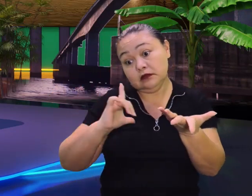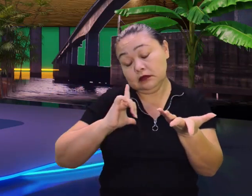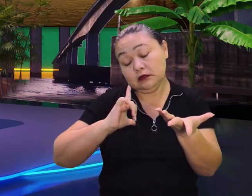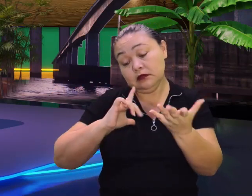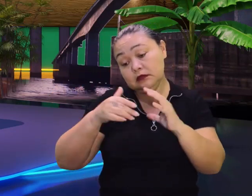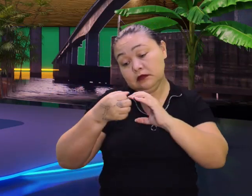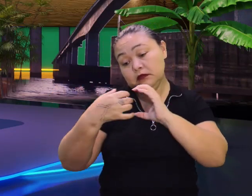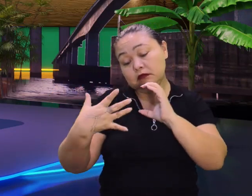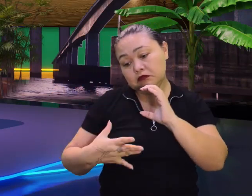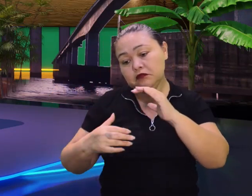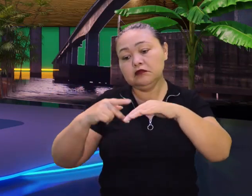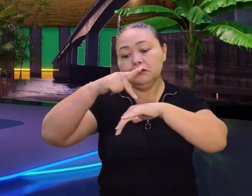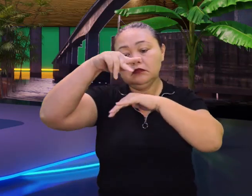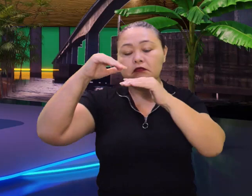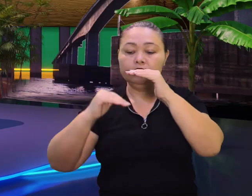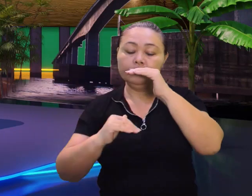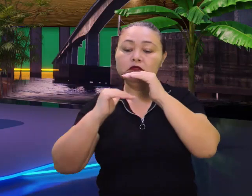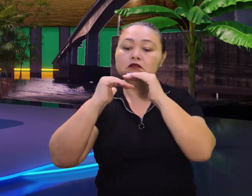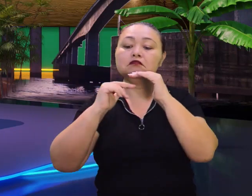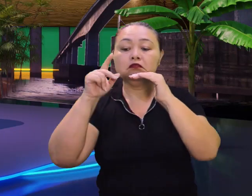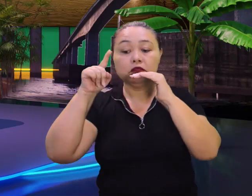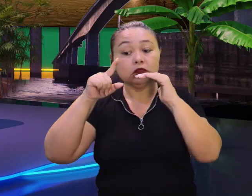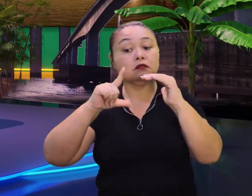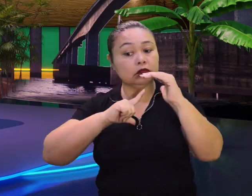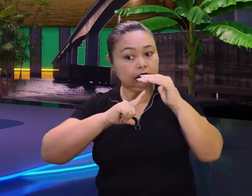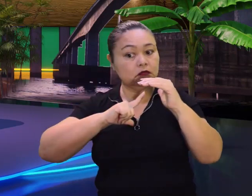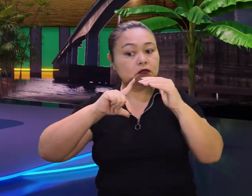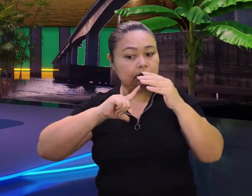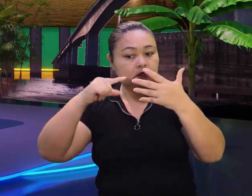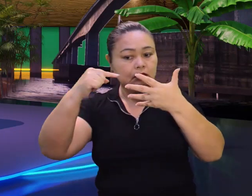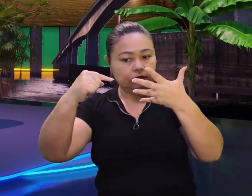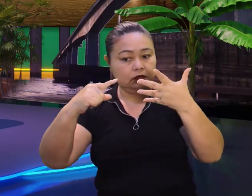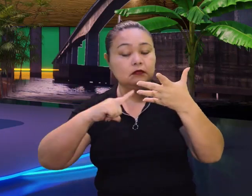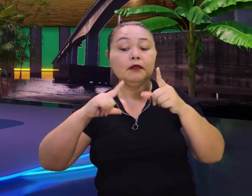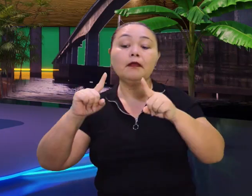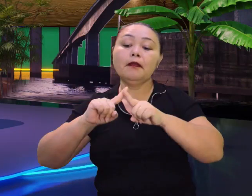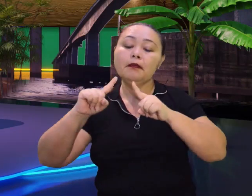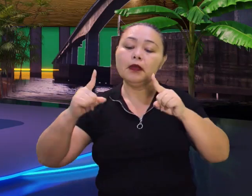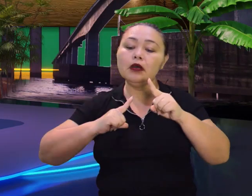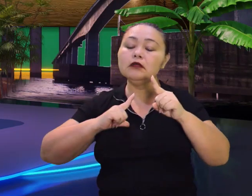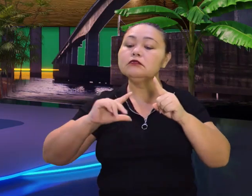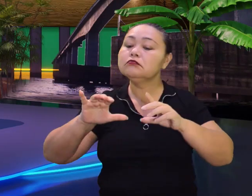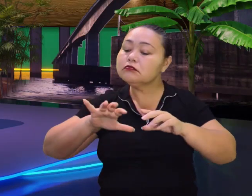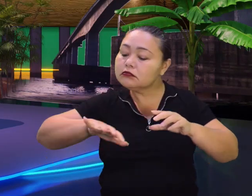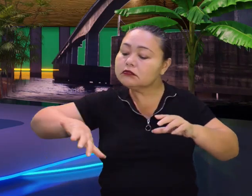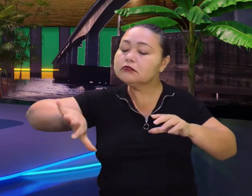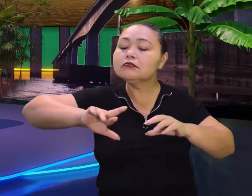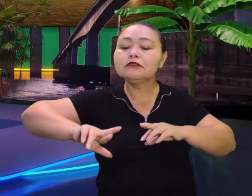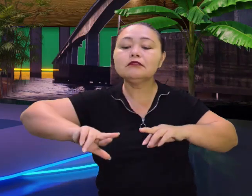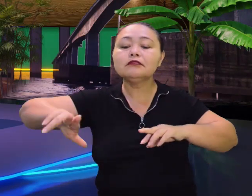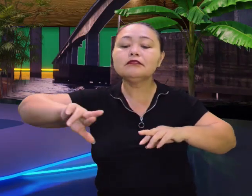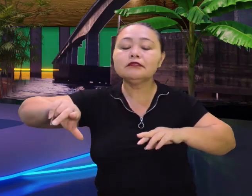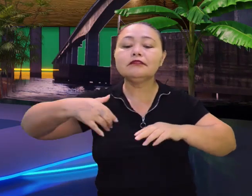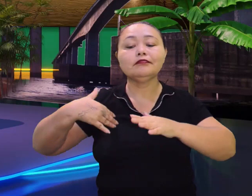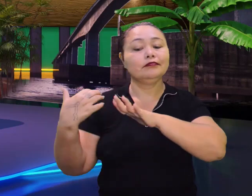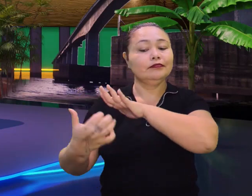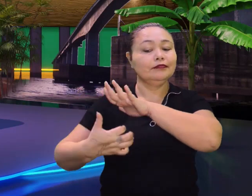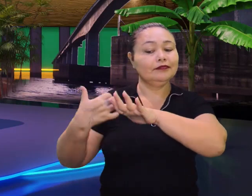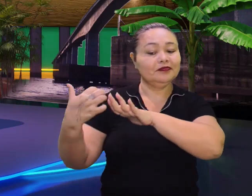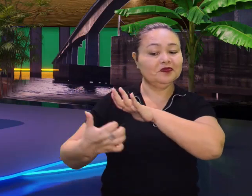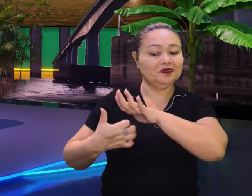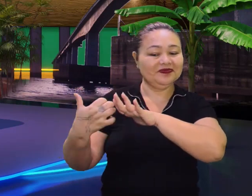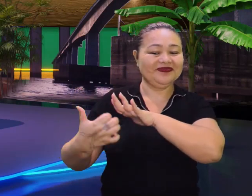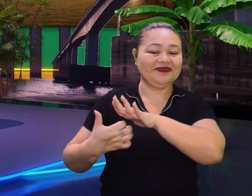de subdesenvolvimento ainda muito intenso, Certo? no entanto, eles têm uma parte que é diferenciada, essa